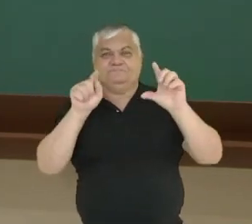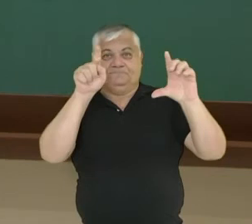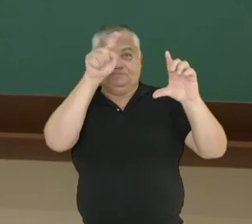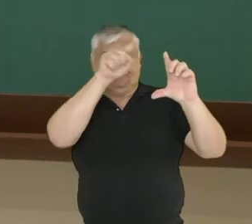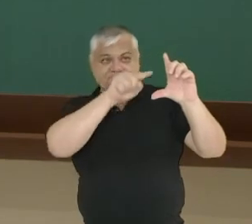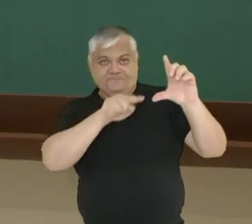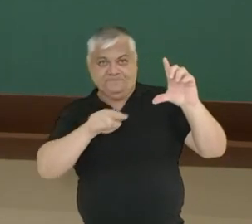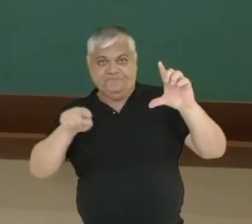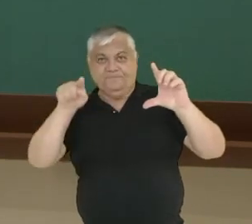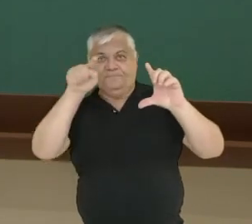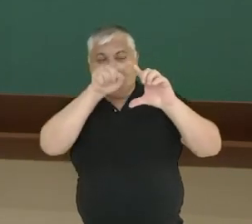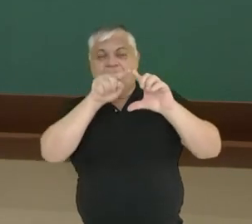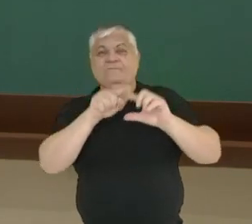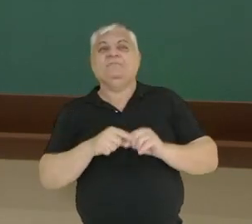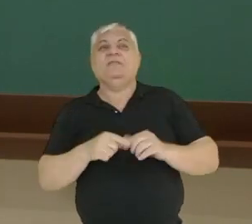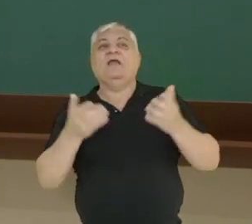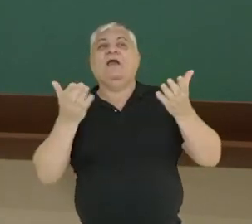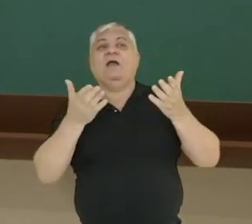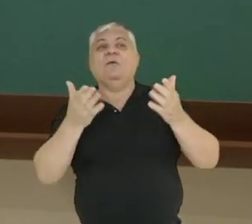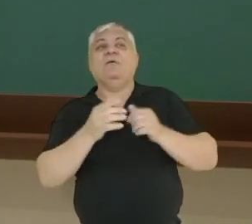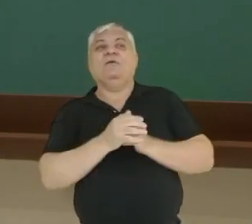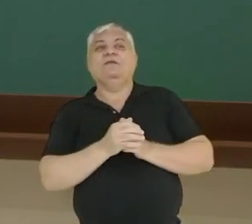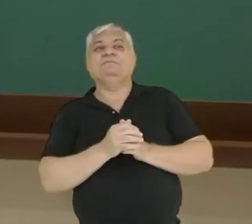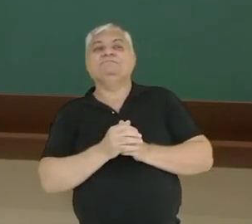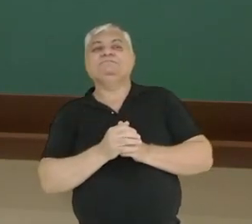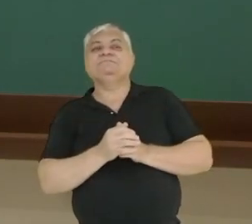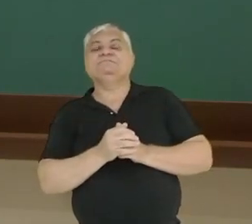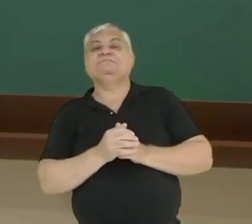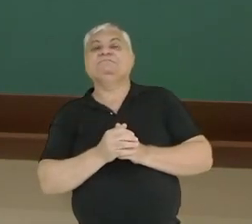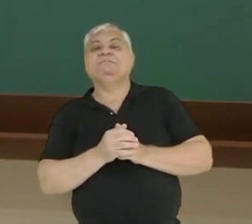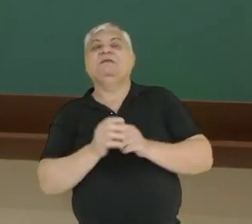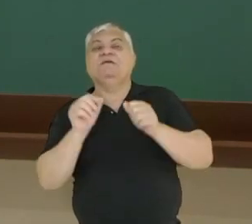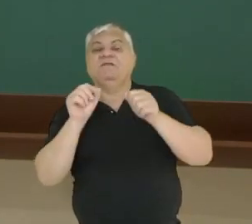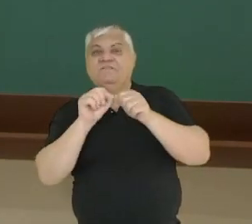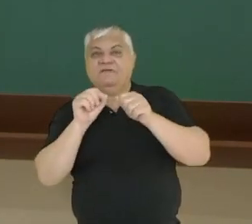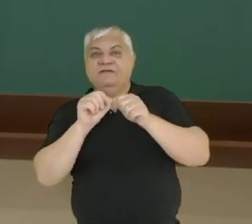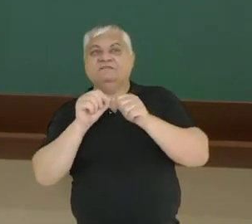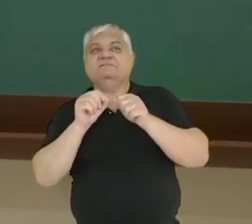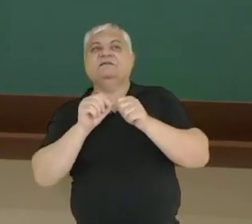ok? Agora, você vai então